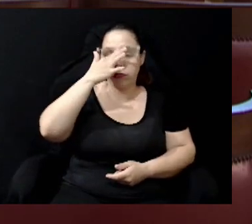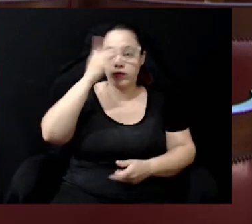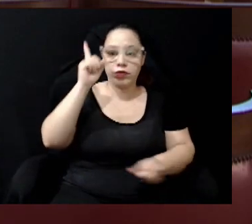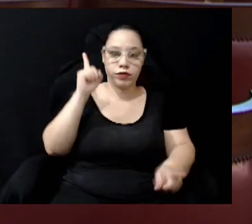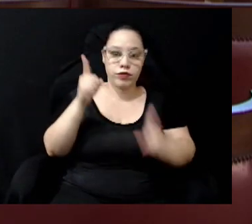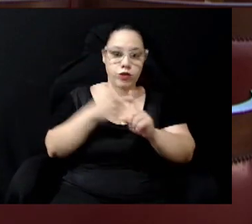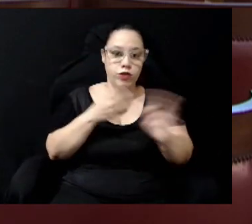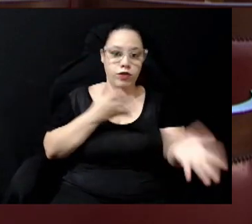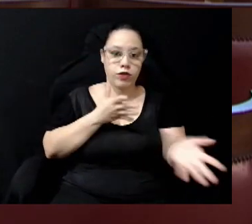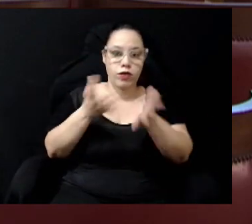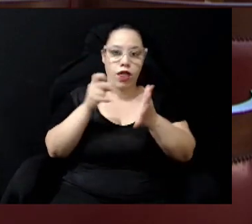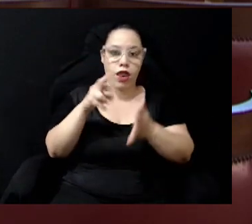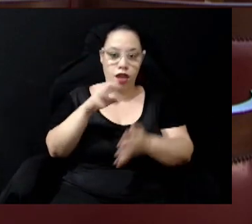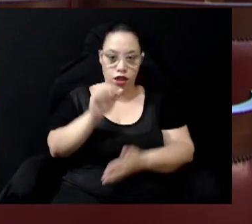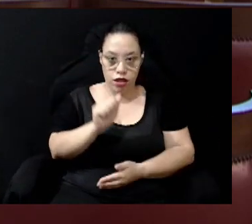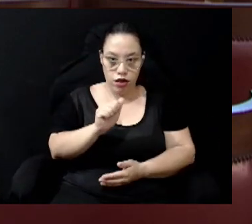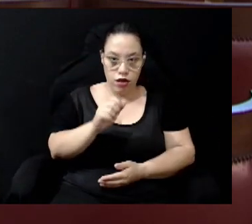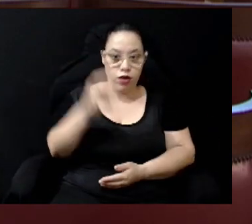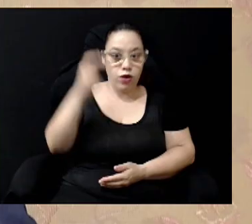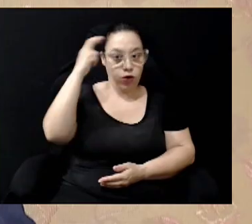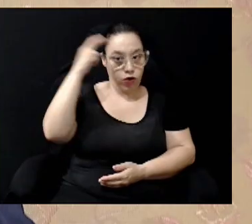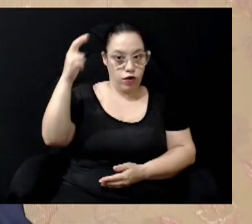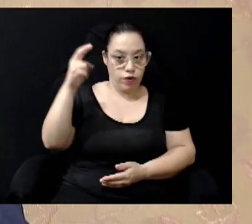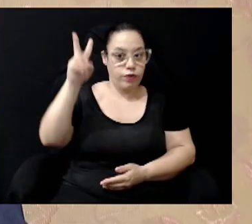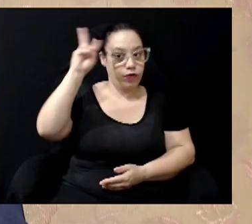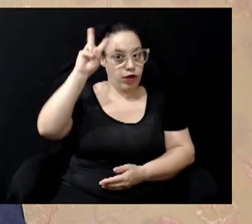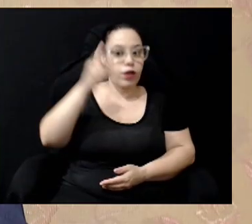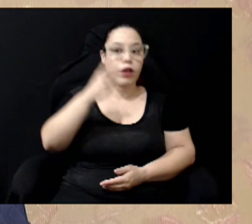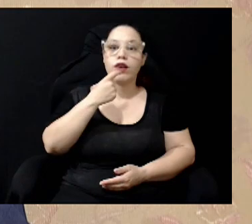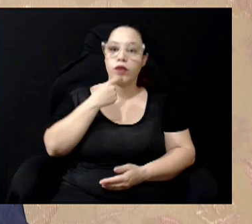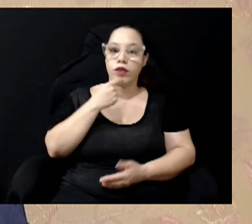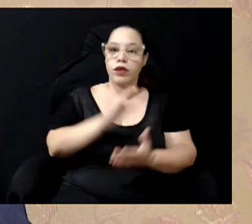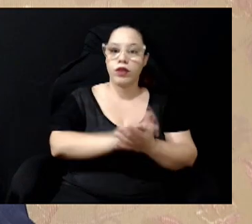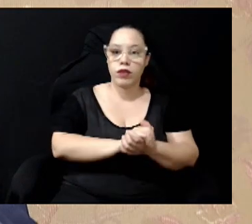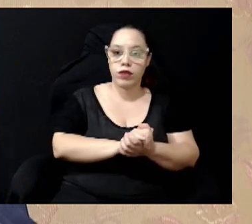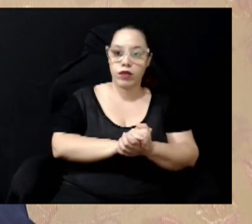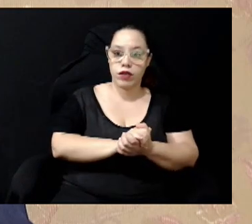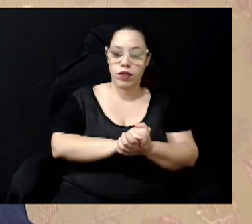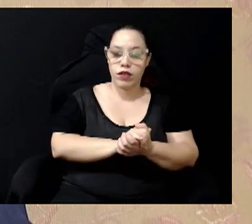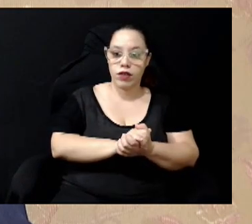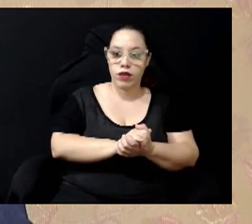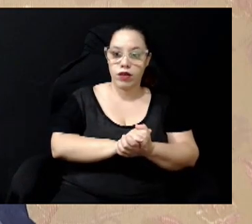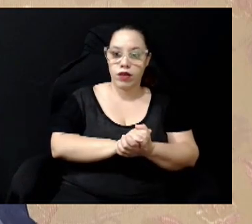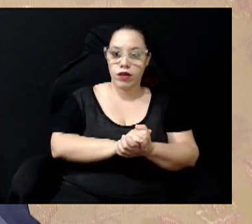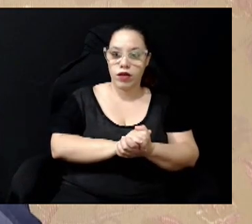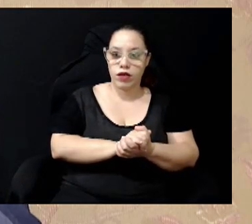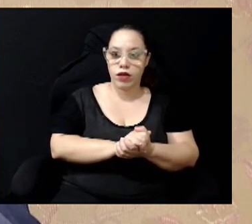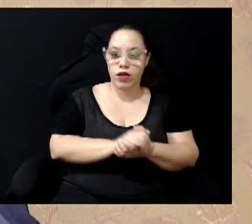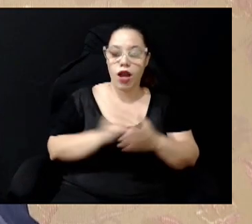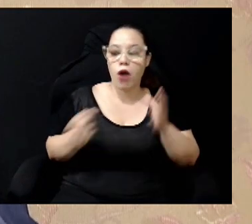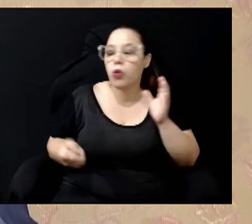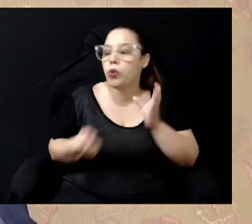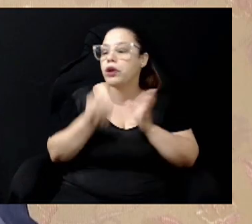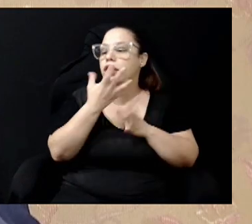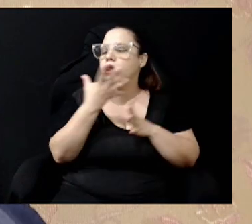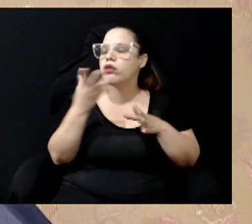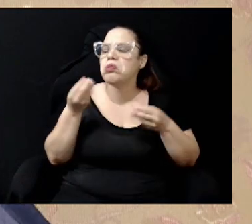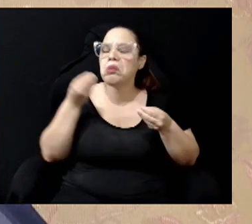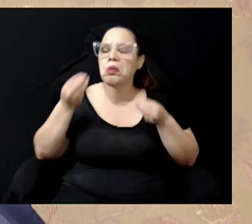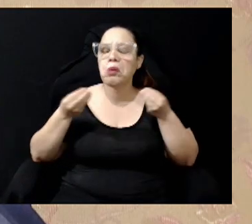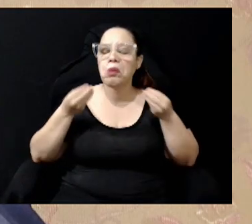letras e cultuar a história de Campinas. Campinense significa origem,